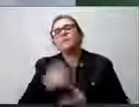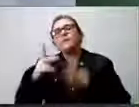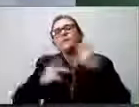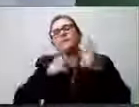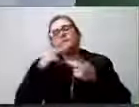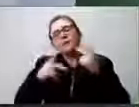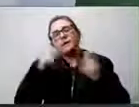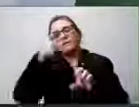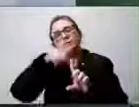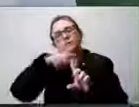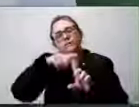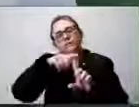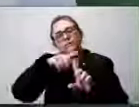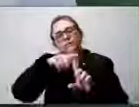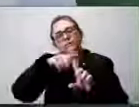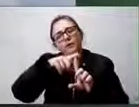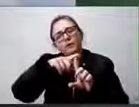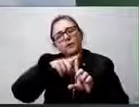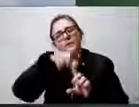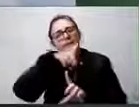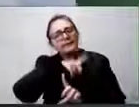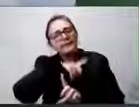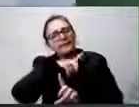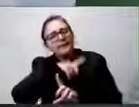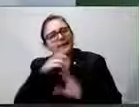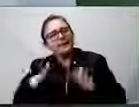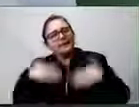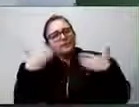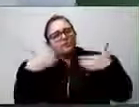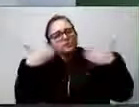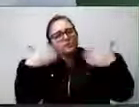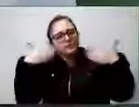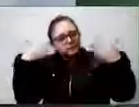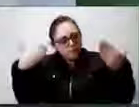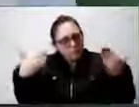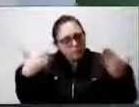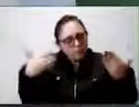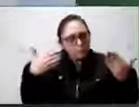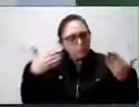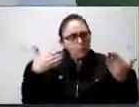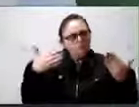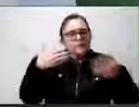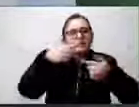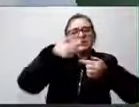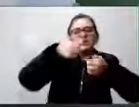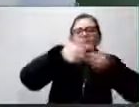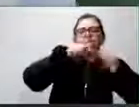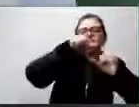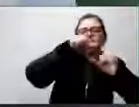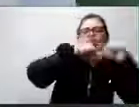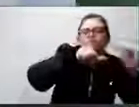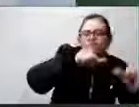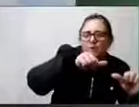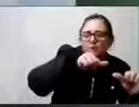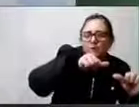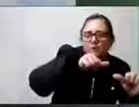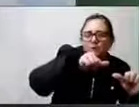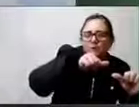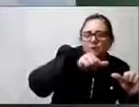tipo bottom-up, né? Você tem uma estimulação na periferia para, então, gerar uma alteração via